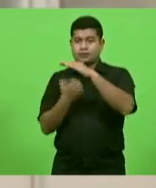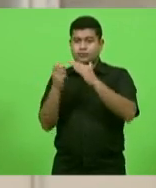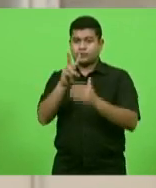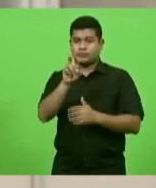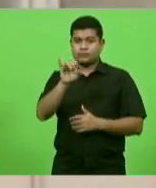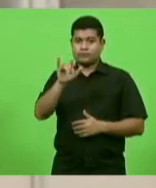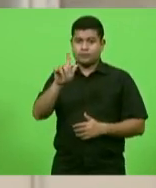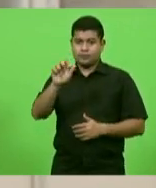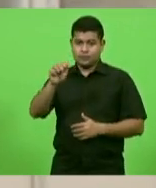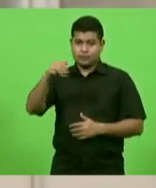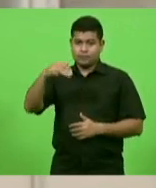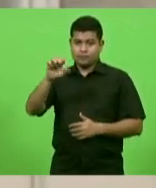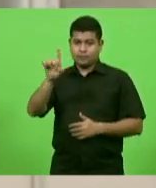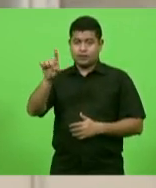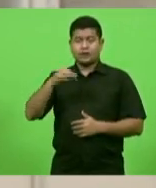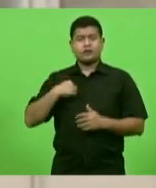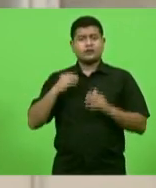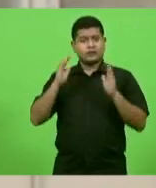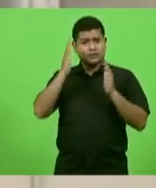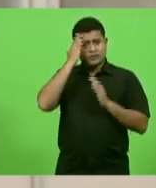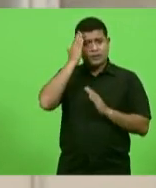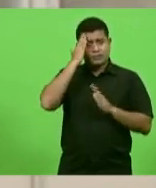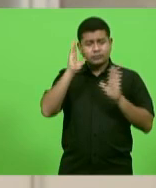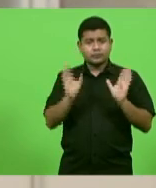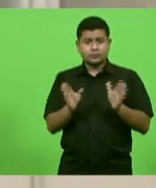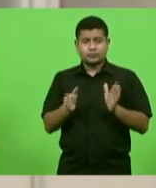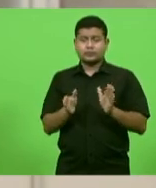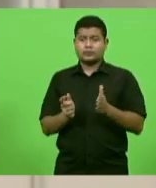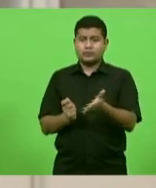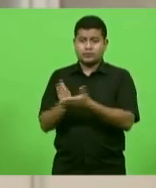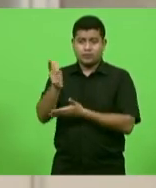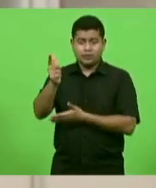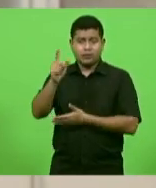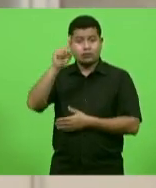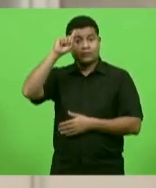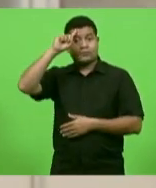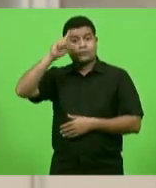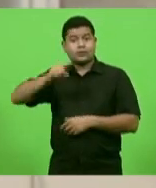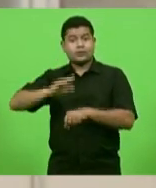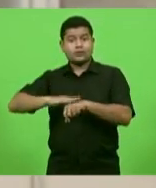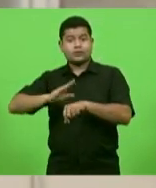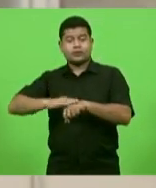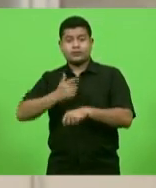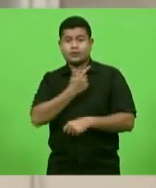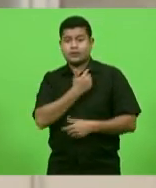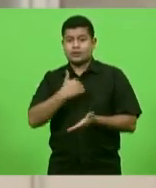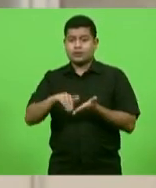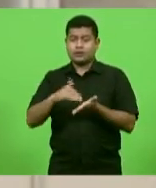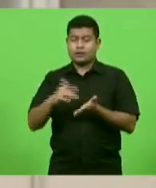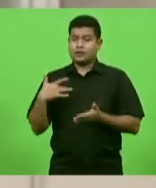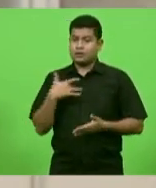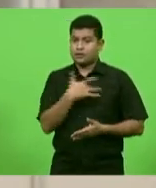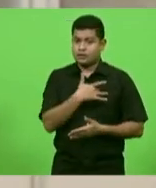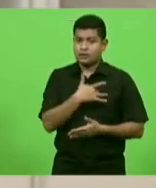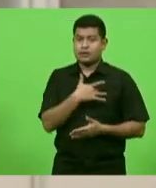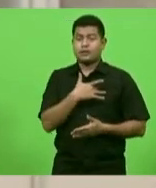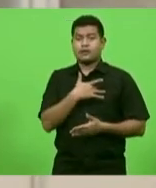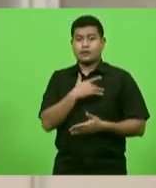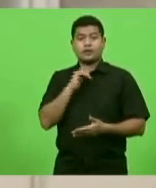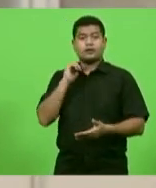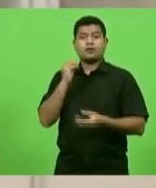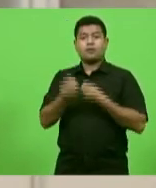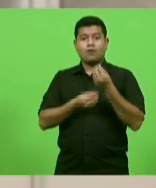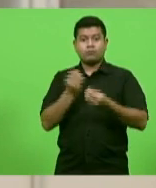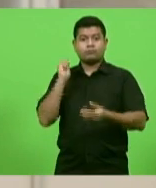tinha ciência sobre a compra dos respiradores ordenadas pelo secretário da saúde e mediante pagamento